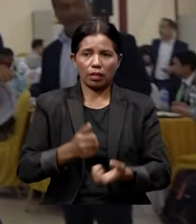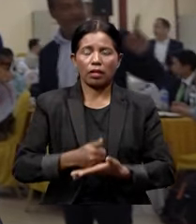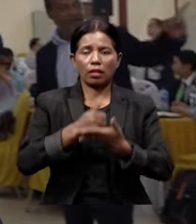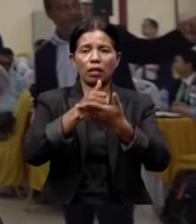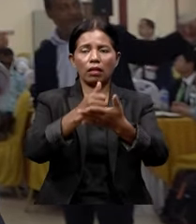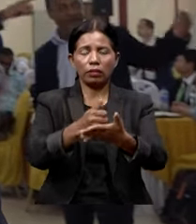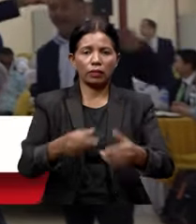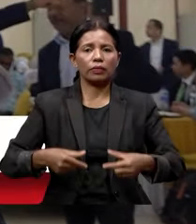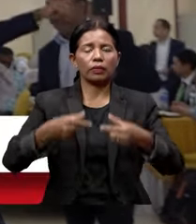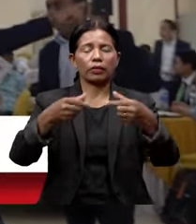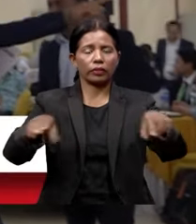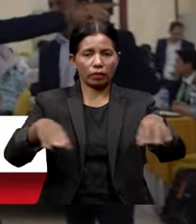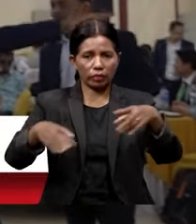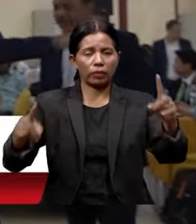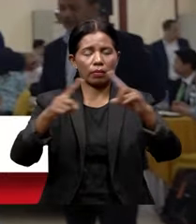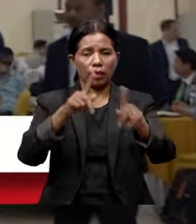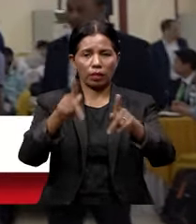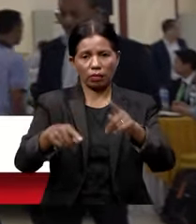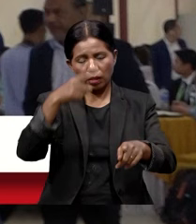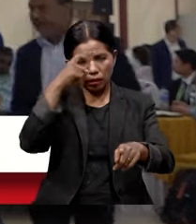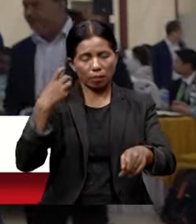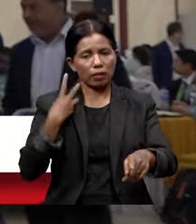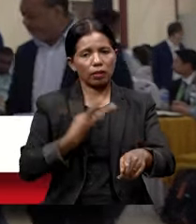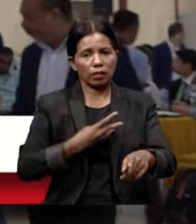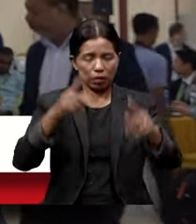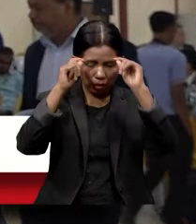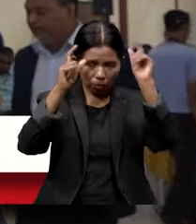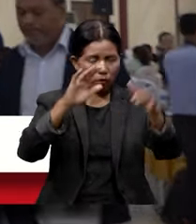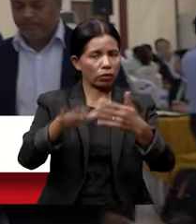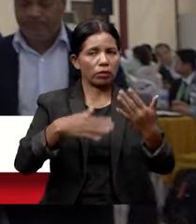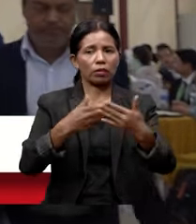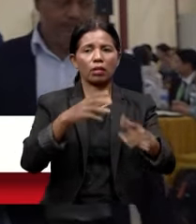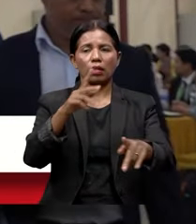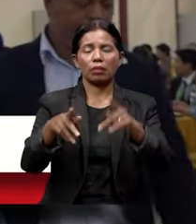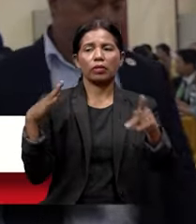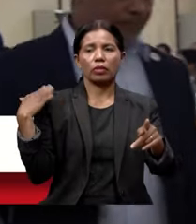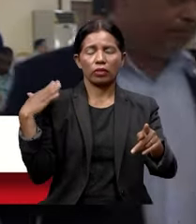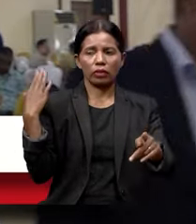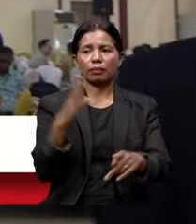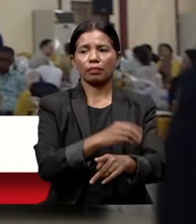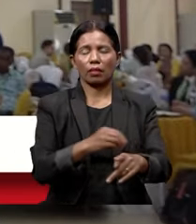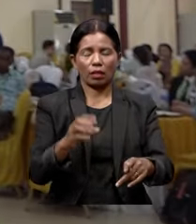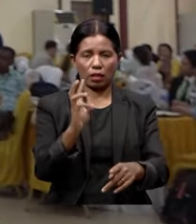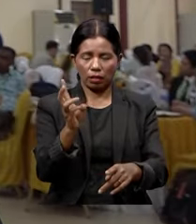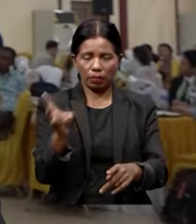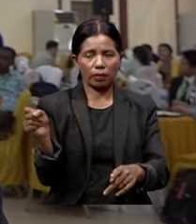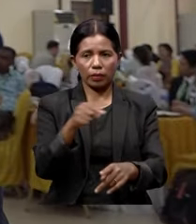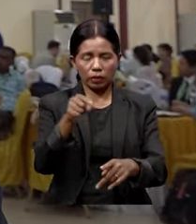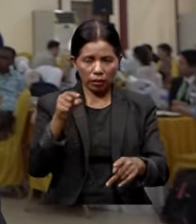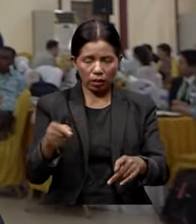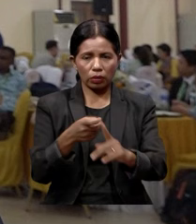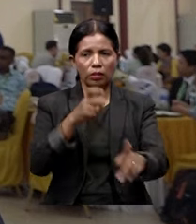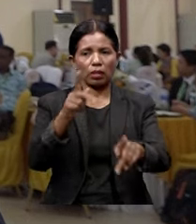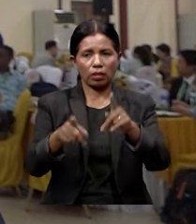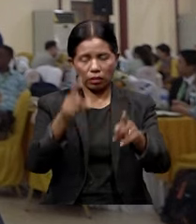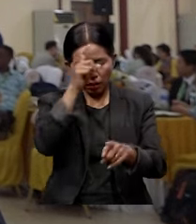criar emprego. E também está Timor, maioria a população jovens, quase 70% da população na idade